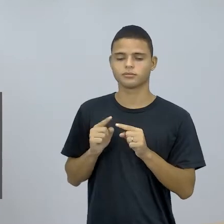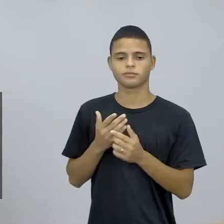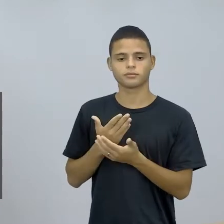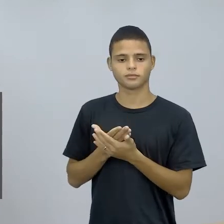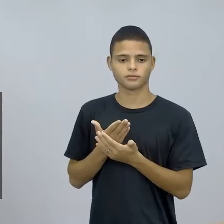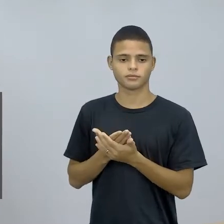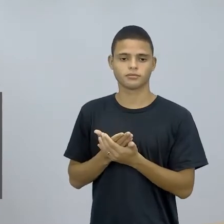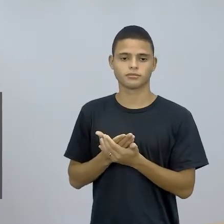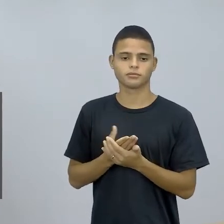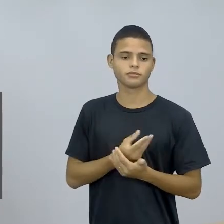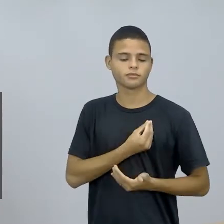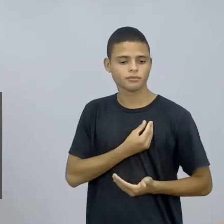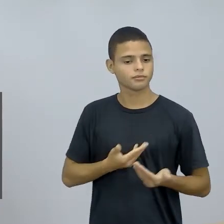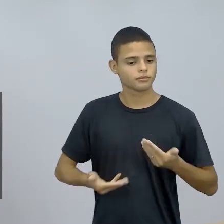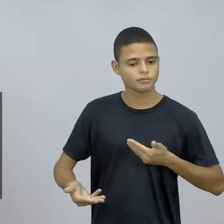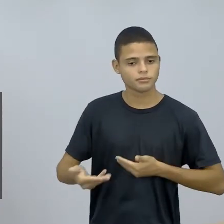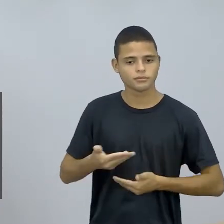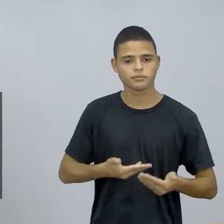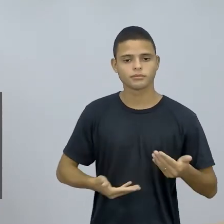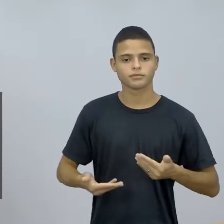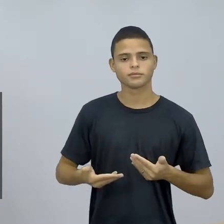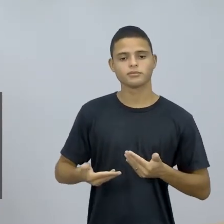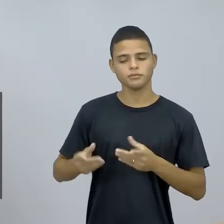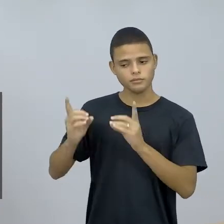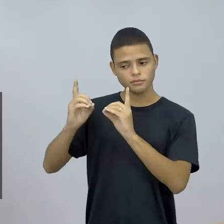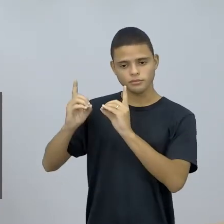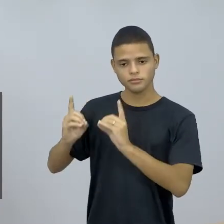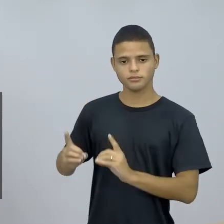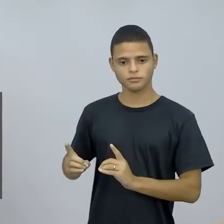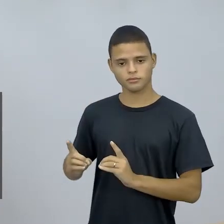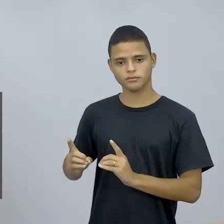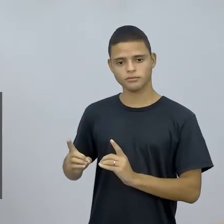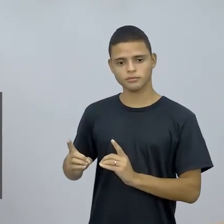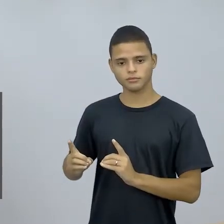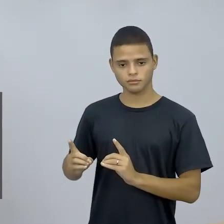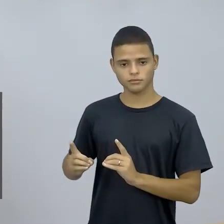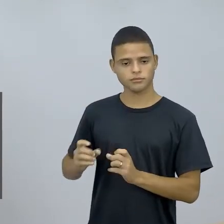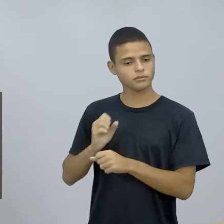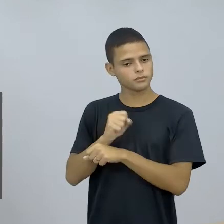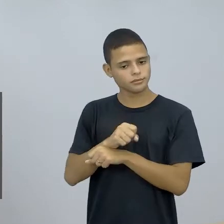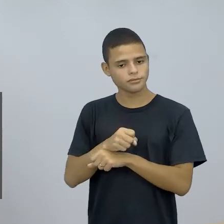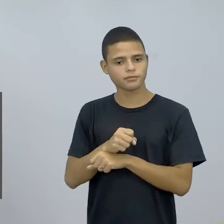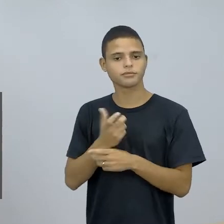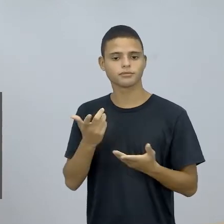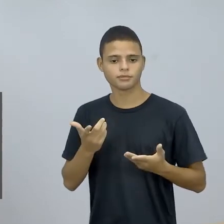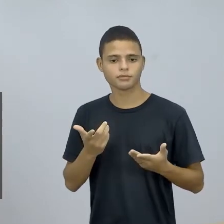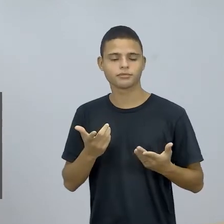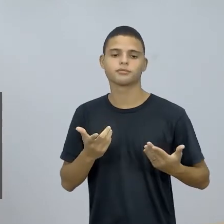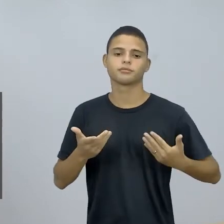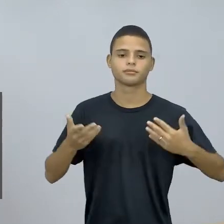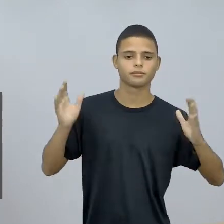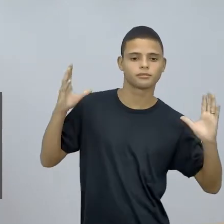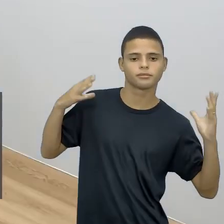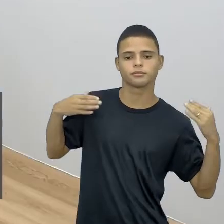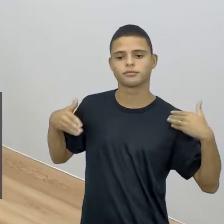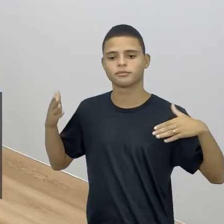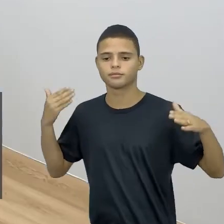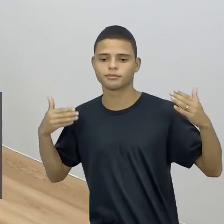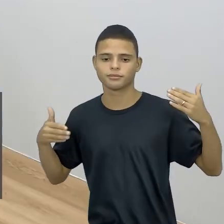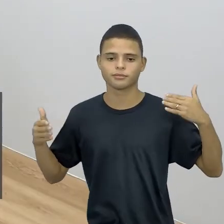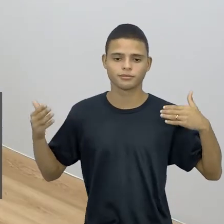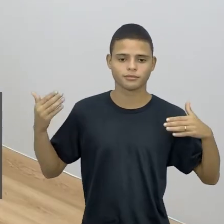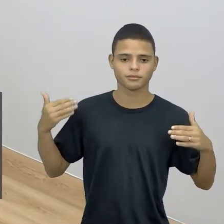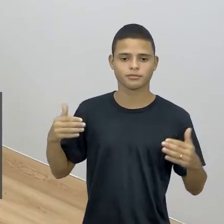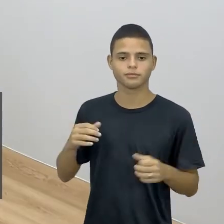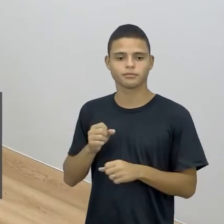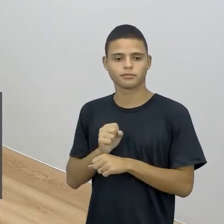na convivência, os deficientes vão para barzinho, vão para balada. Mas lá vão, né? Vão